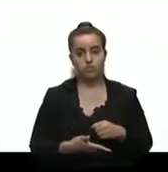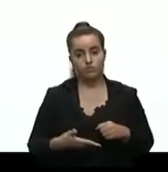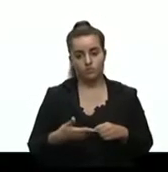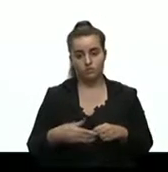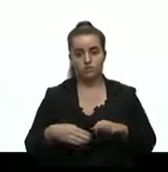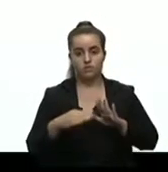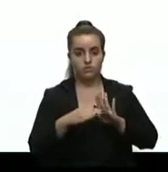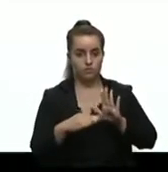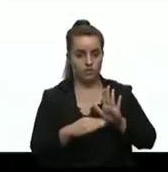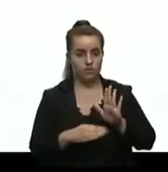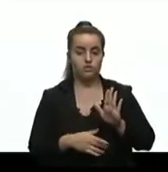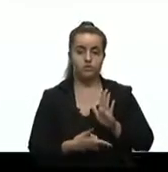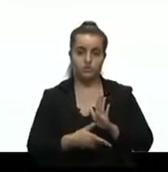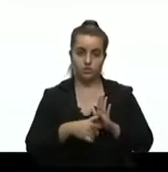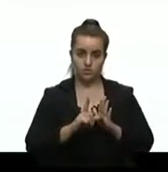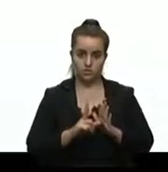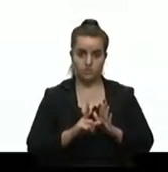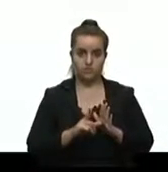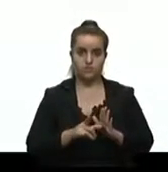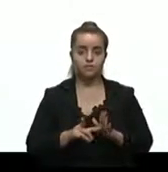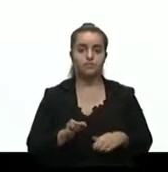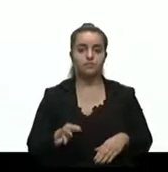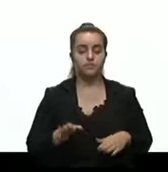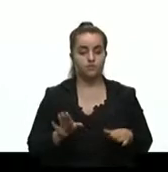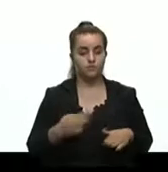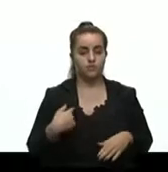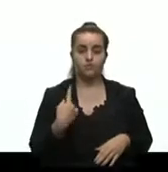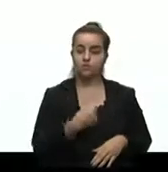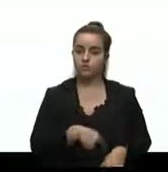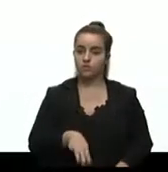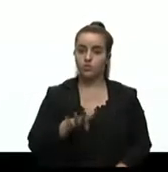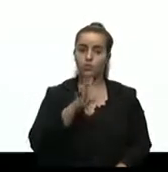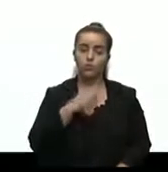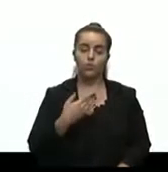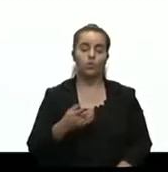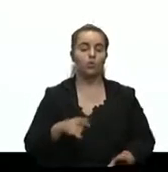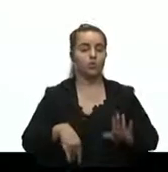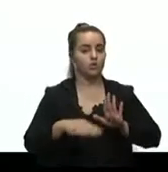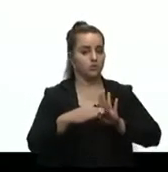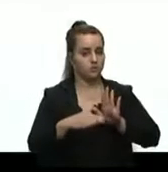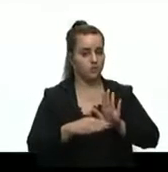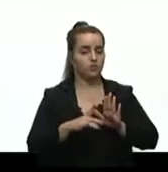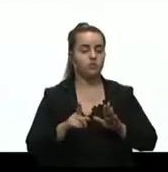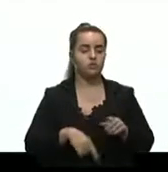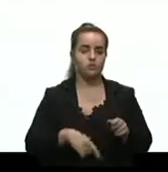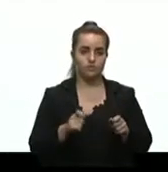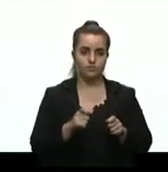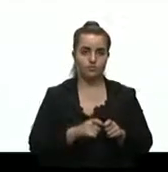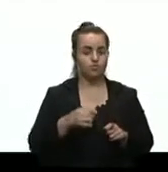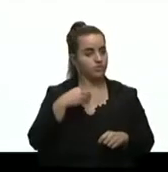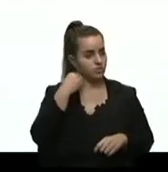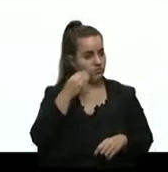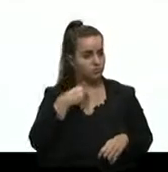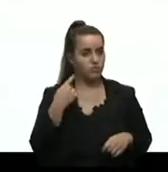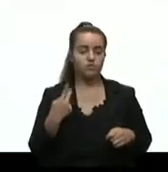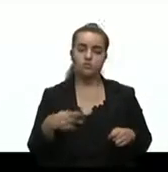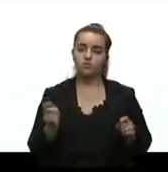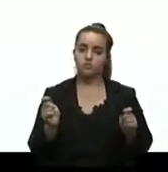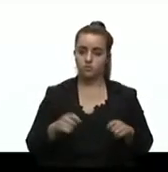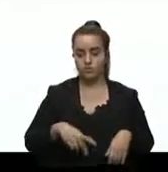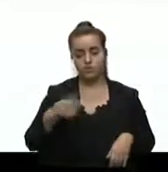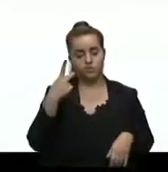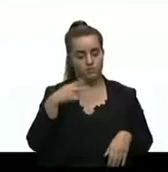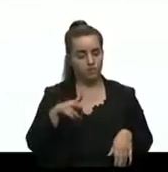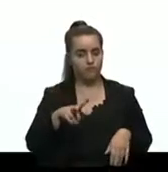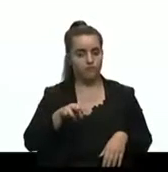nos passos anteriores. Então, conhecendo os passos a serem seguidos em um teste de hipótese para